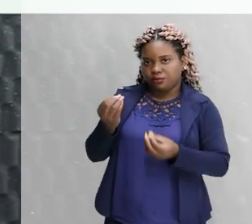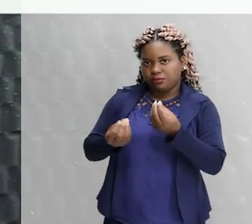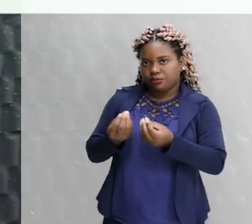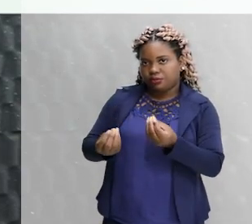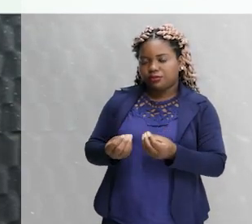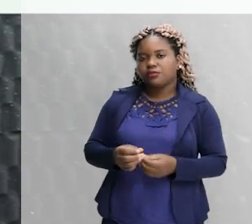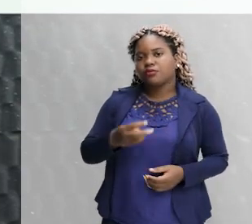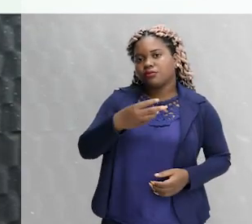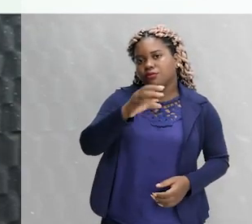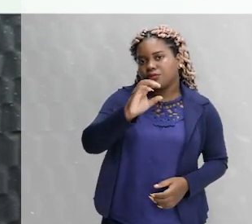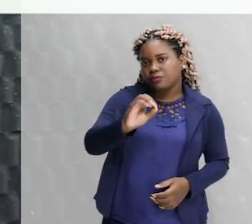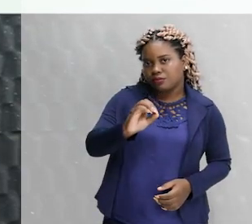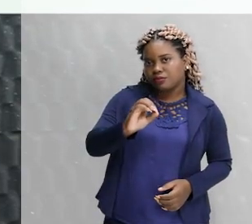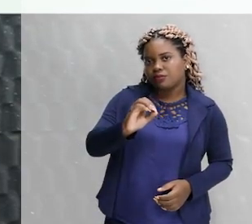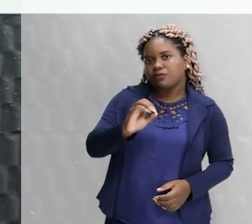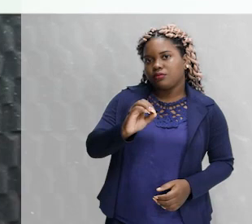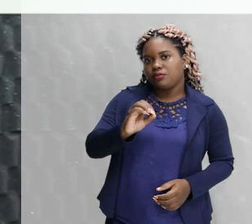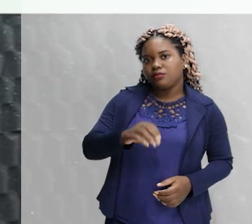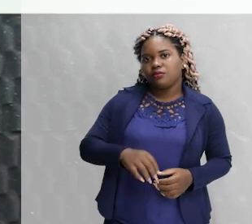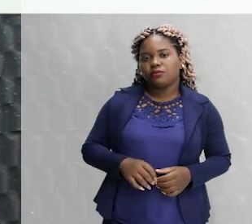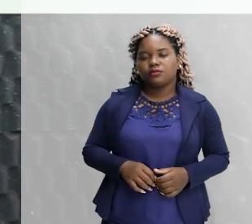ficar 30, né?